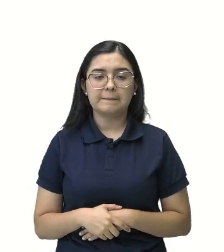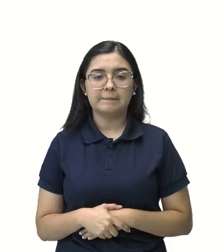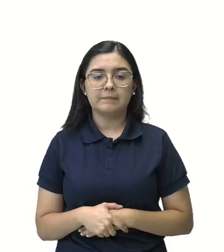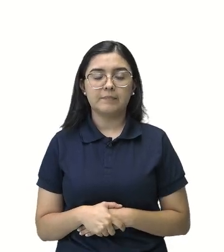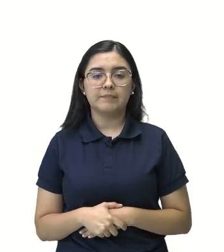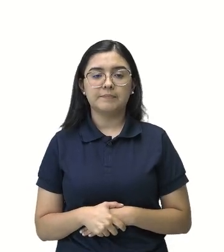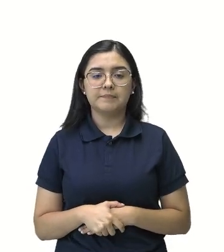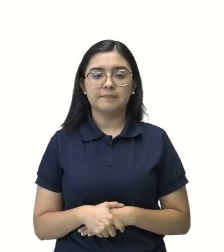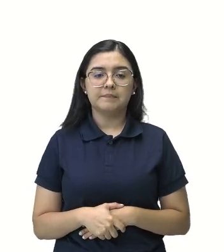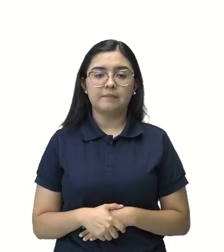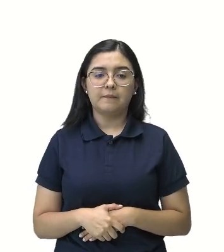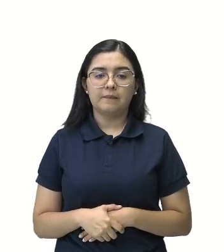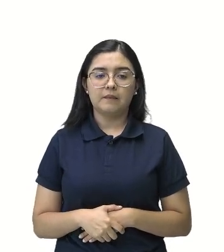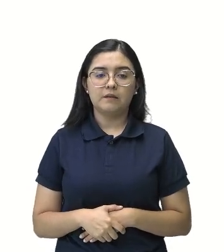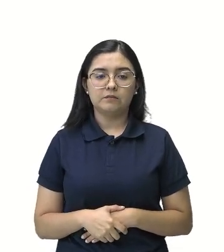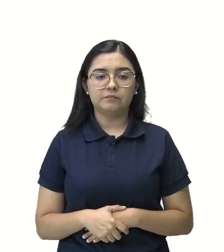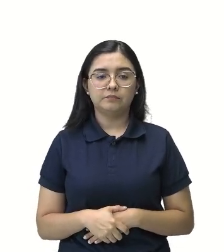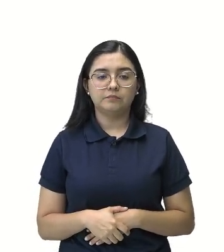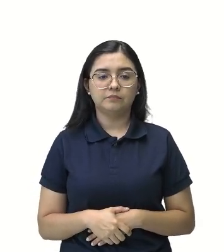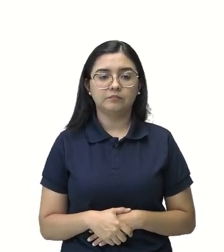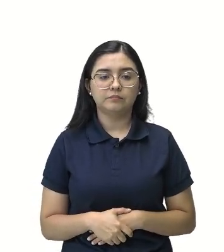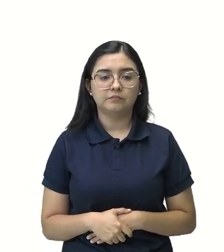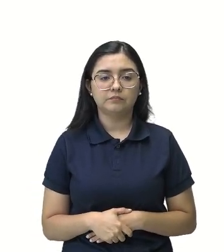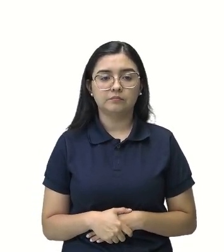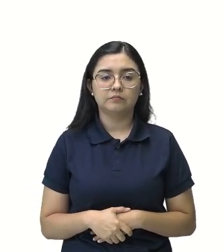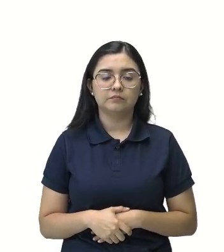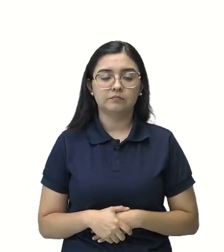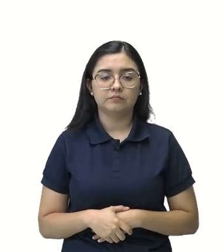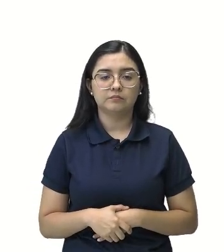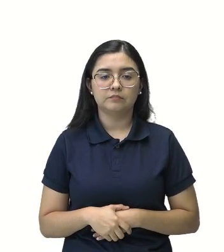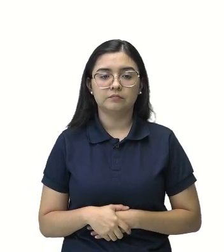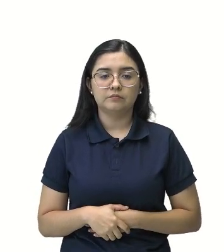pelo produto dos meios.